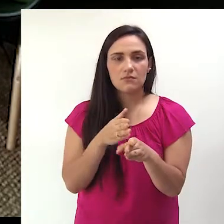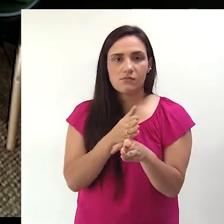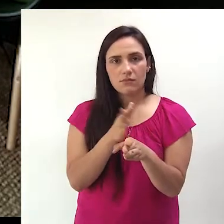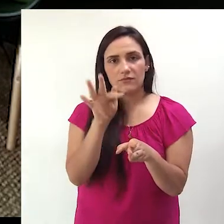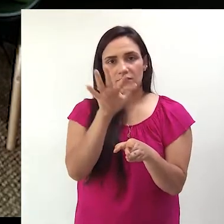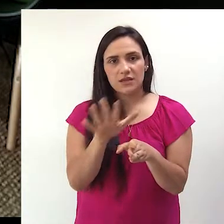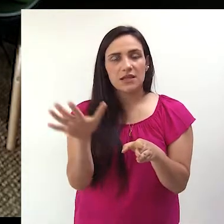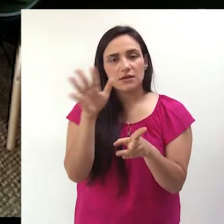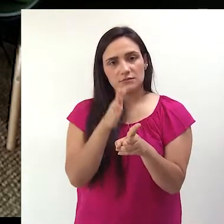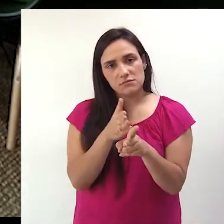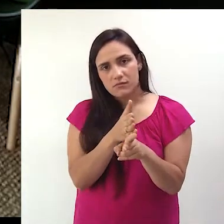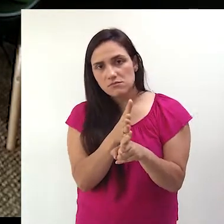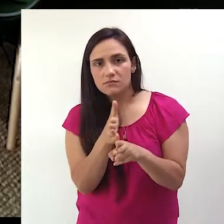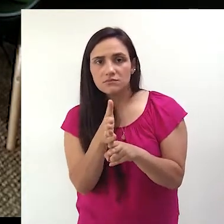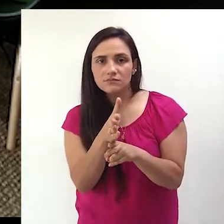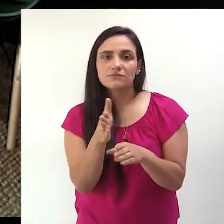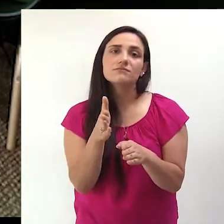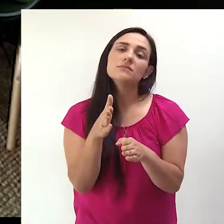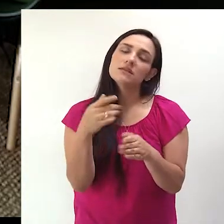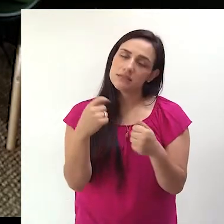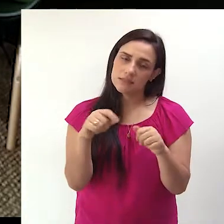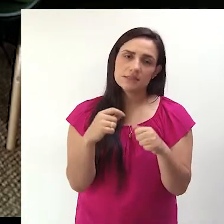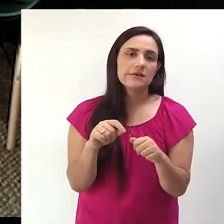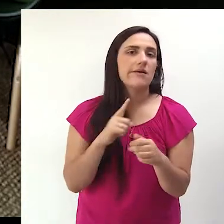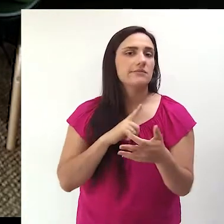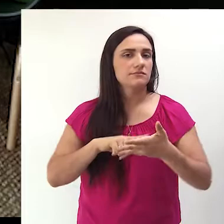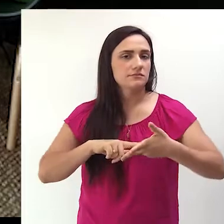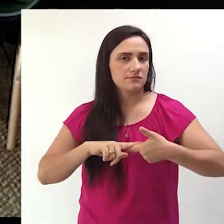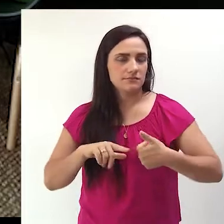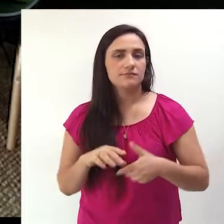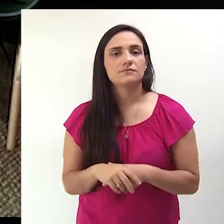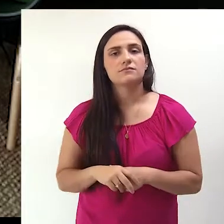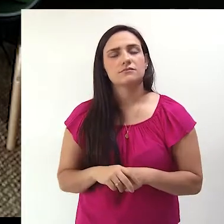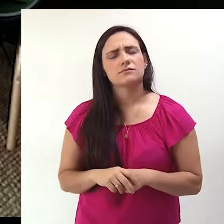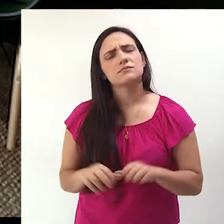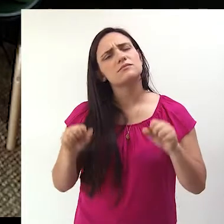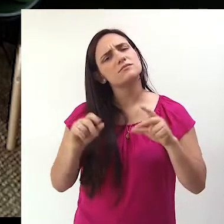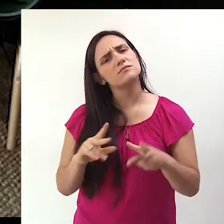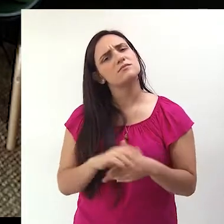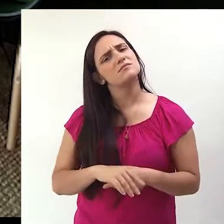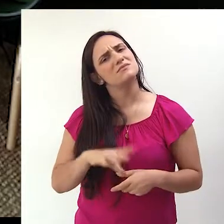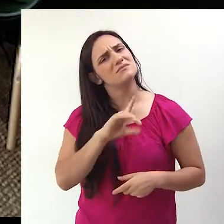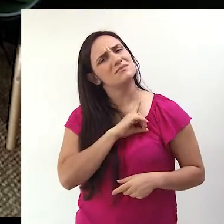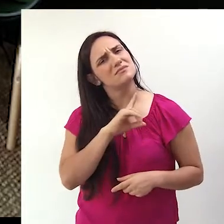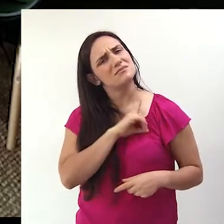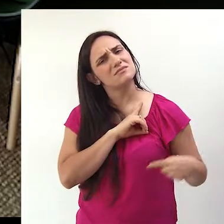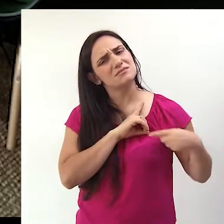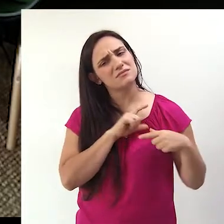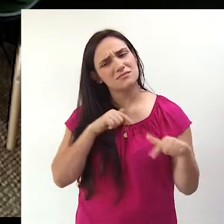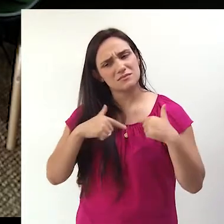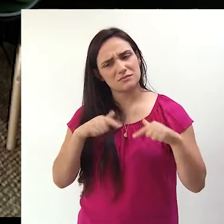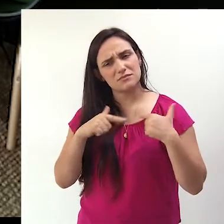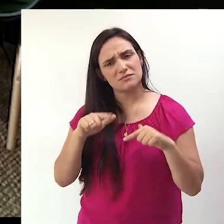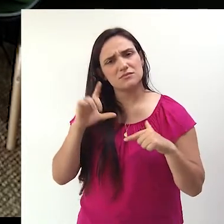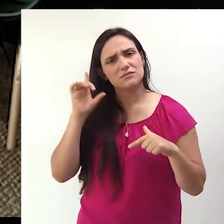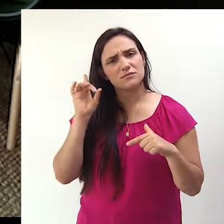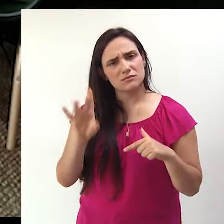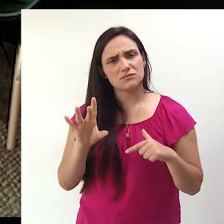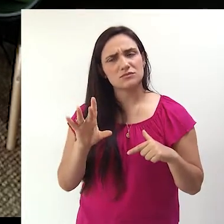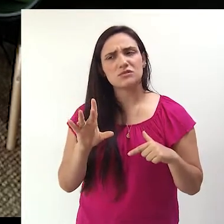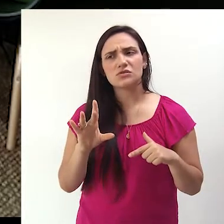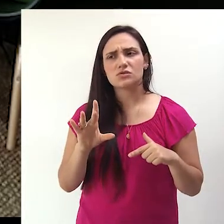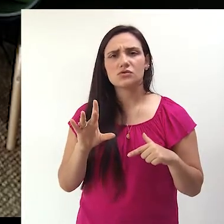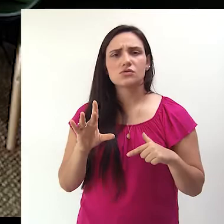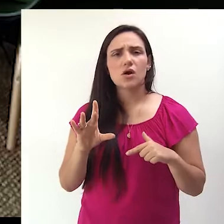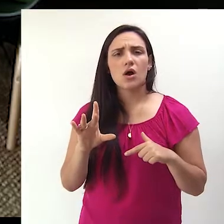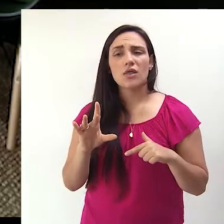dê resultado nessa questão da nossa faixa de fronteira, né? E, doutor, mas a delegacia não trabalha somente após a ocorrência